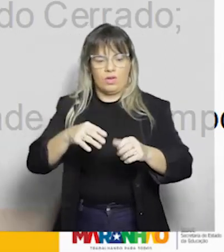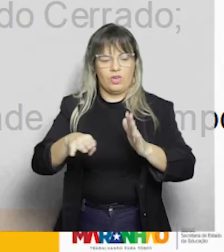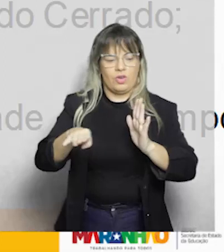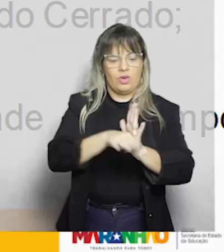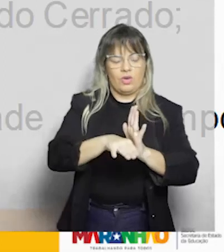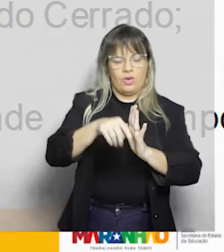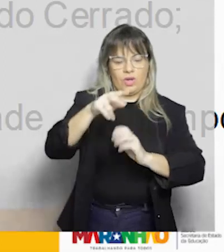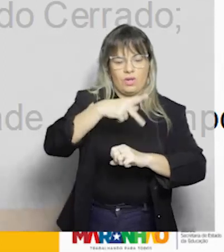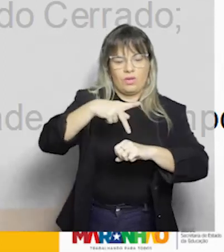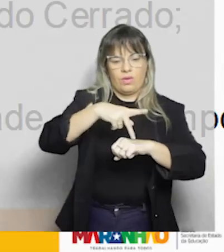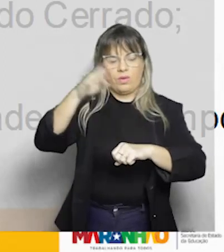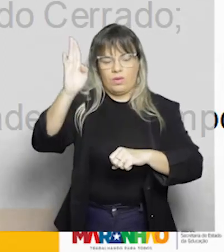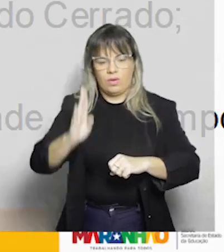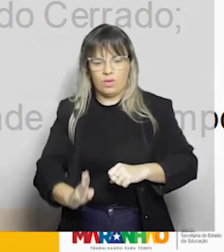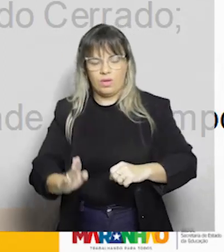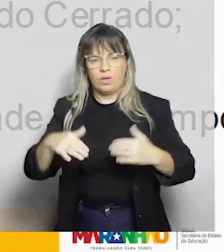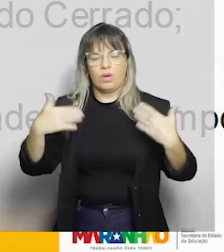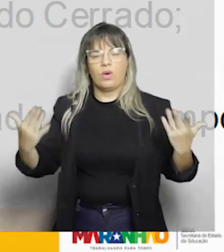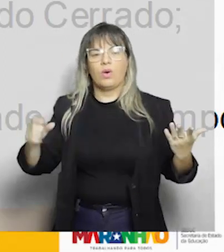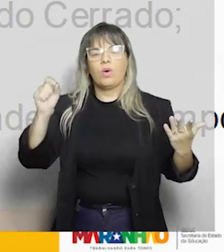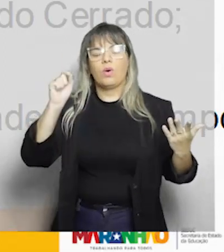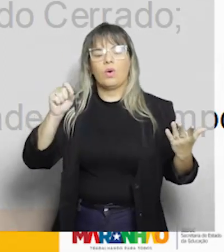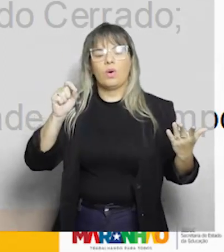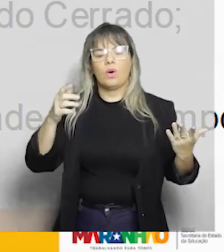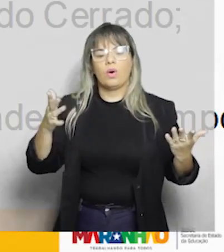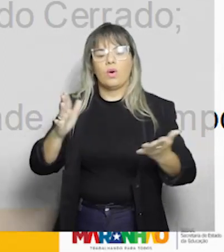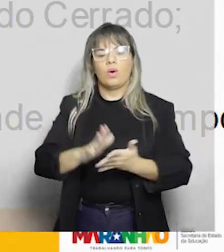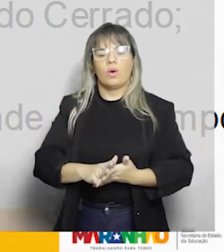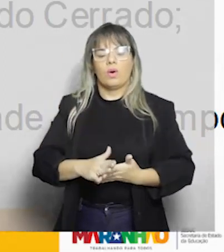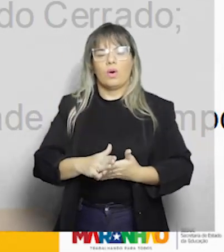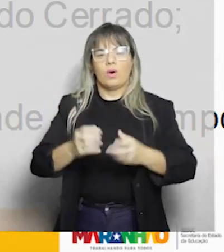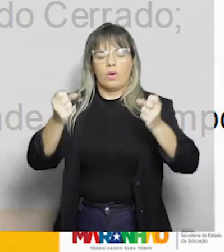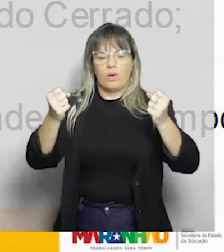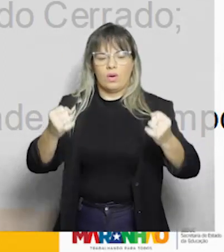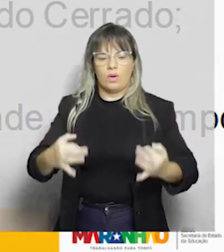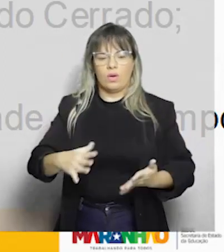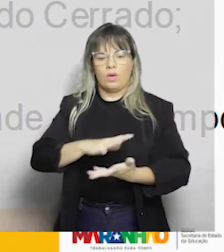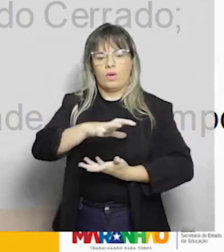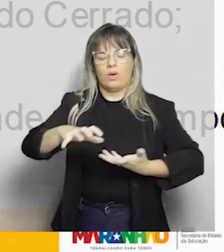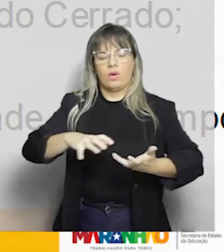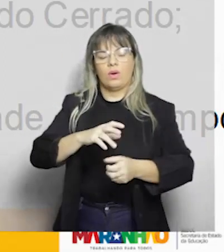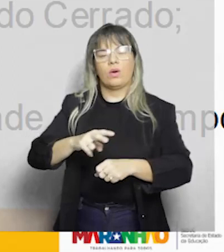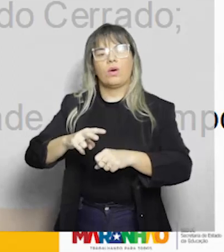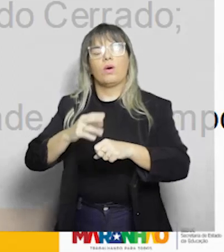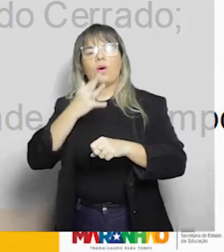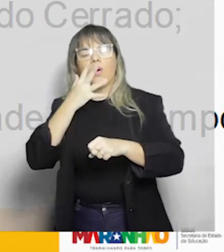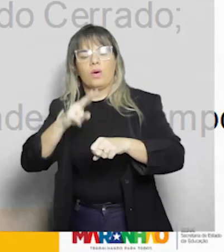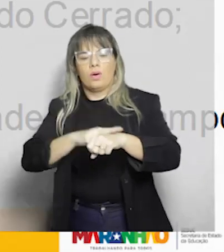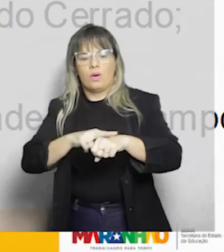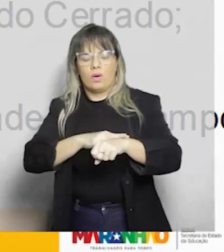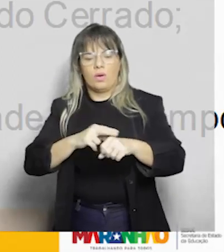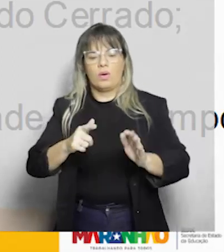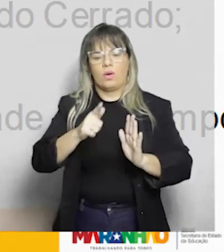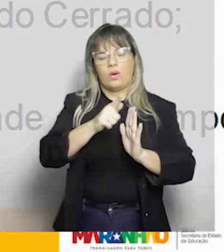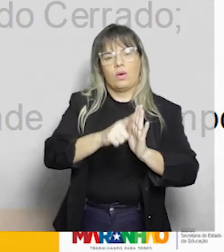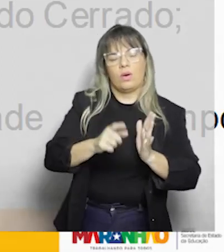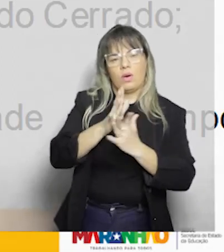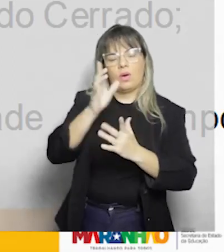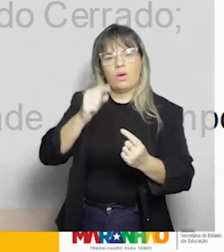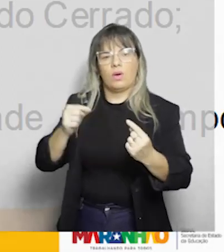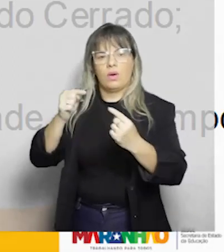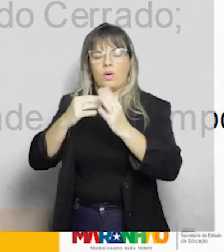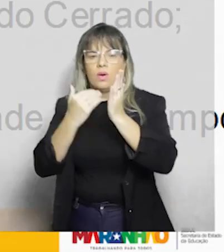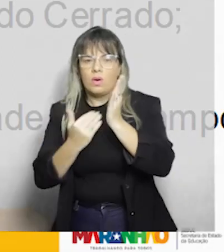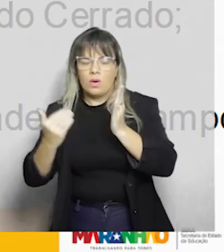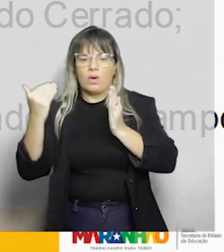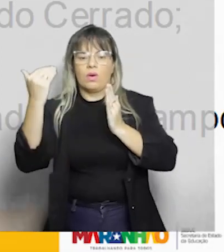no Brasil, tá? Marcos, o que foi a Revolução Verde? Rapidamente, a Revolução Verde foi um projeto, tá certo, que teve por objetivo aumentar